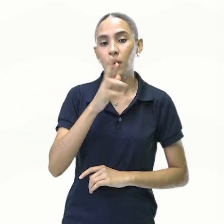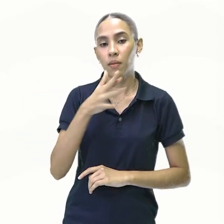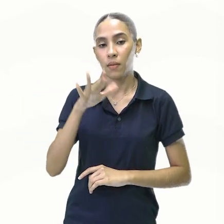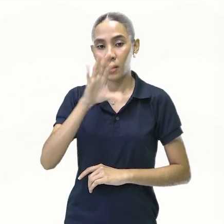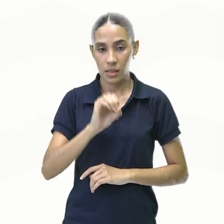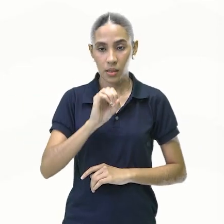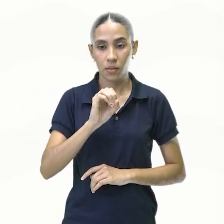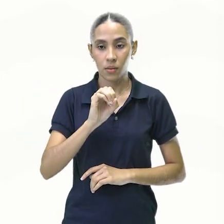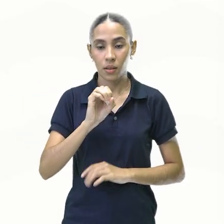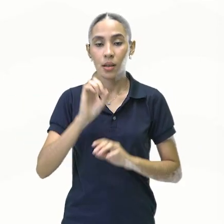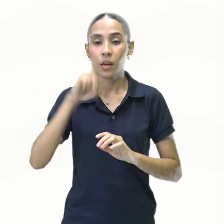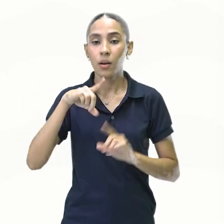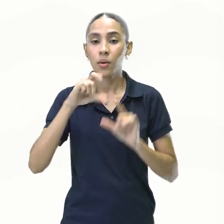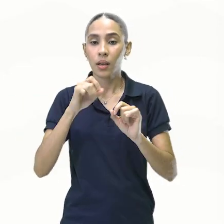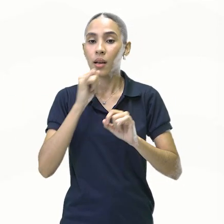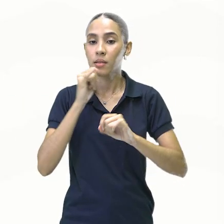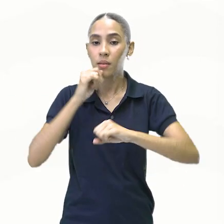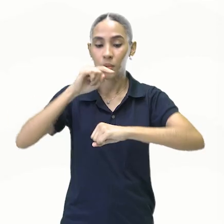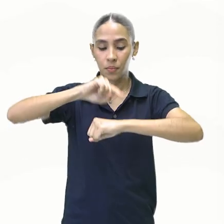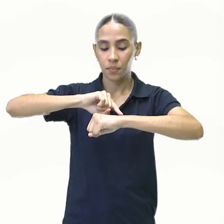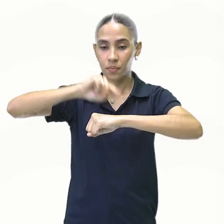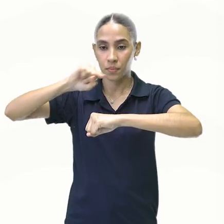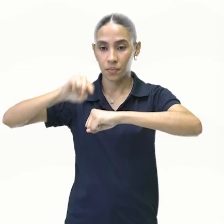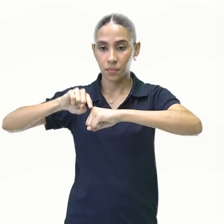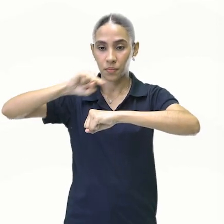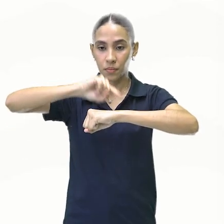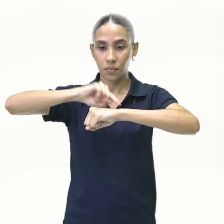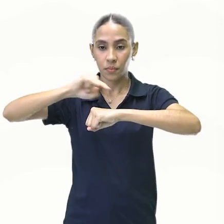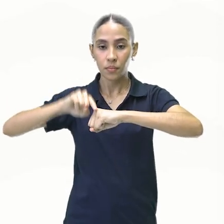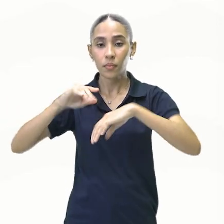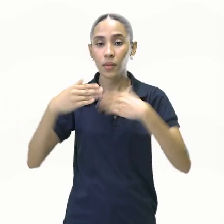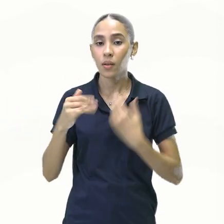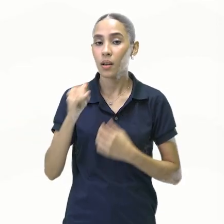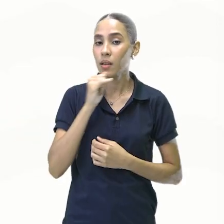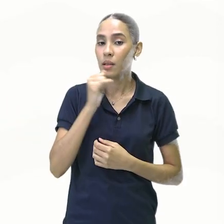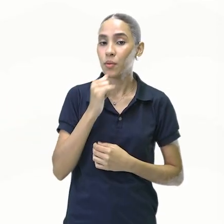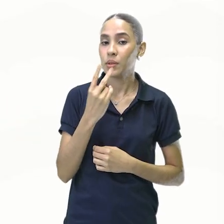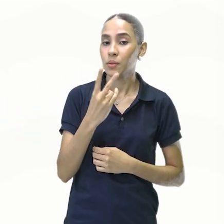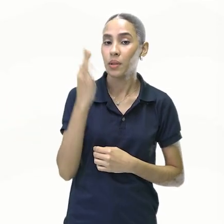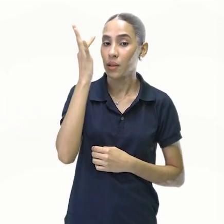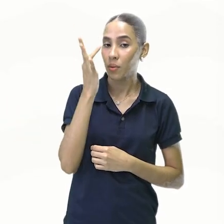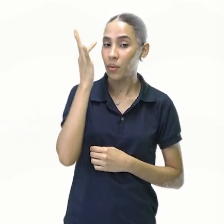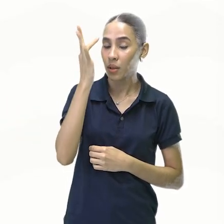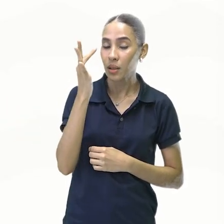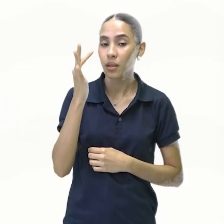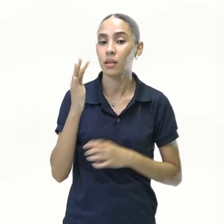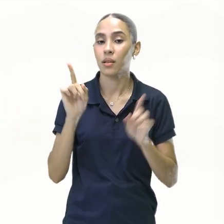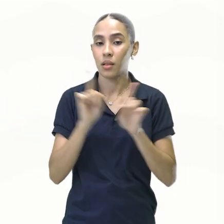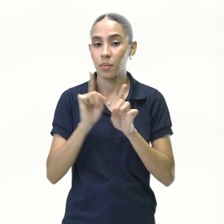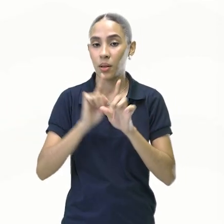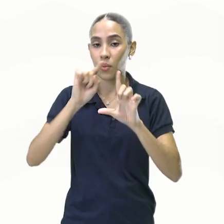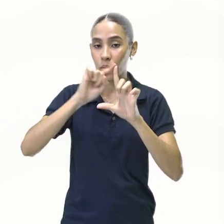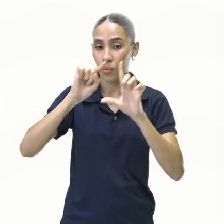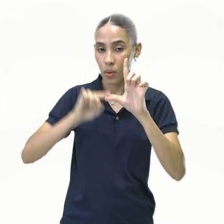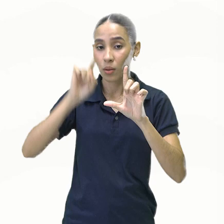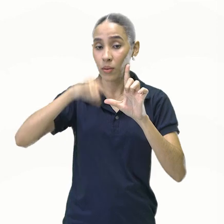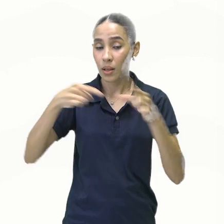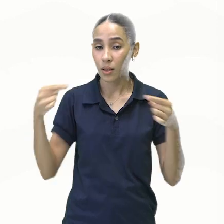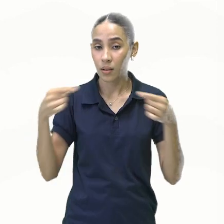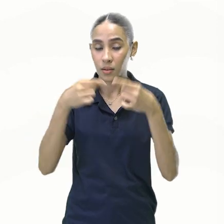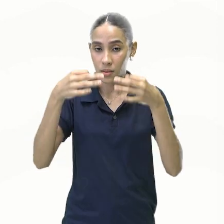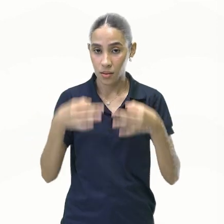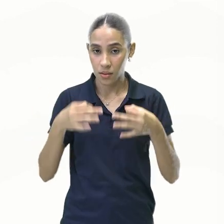de reflexão é esse cidadão aqui. Logo, pela segunda lei da reflexão, esses ângulos são